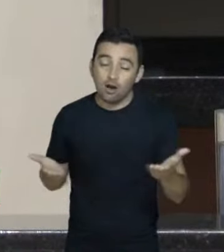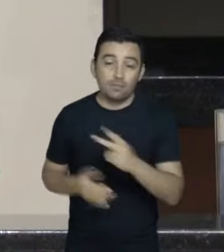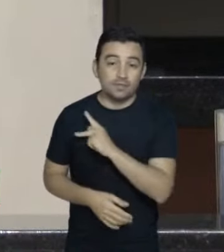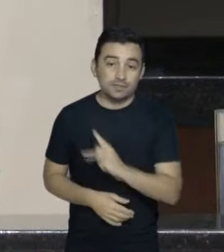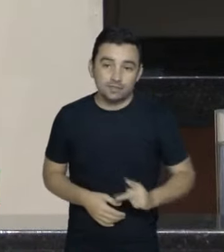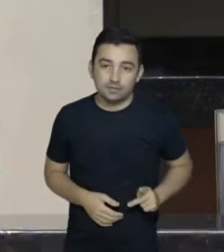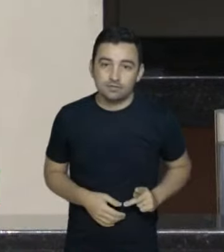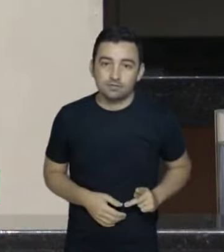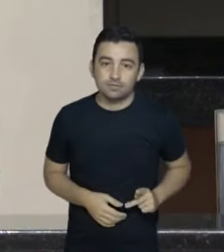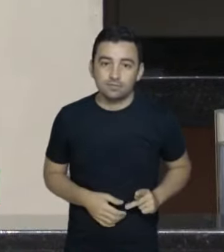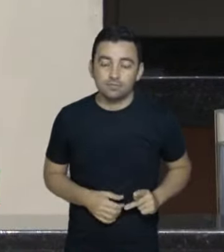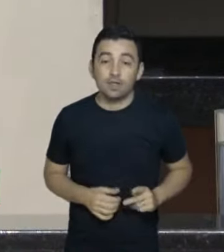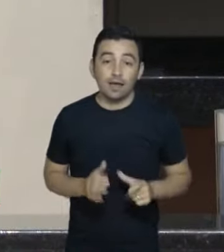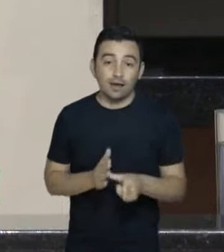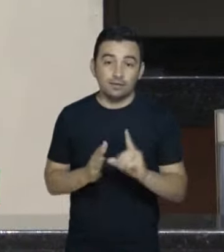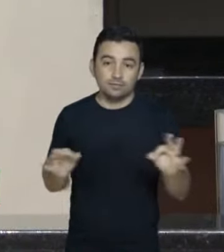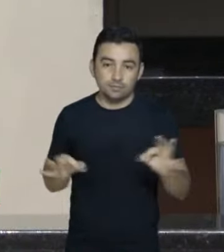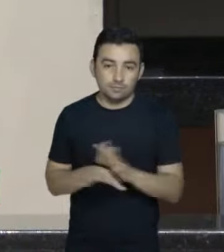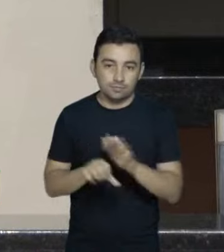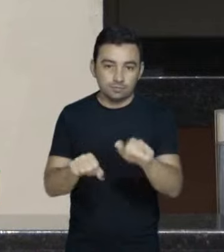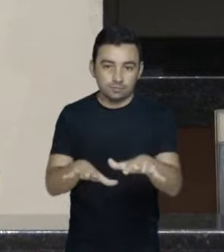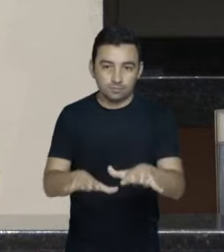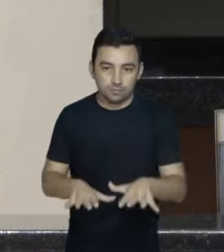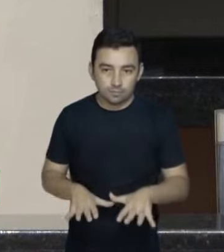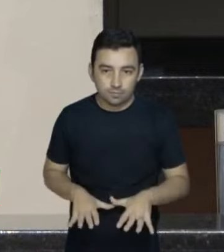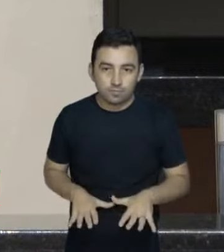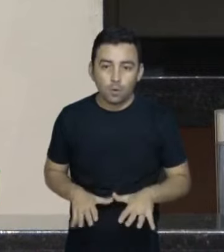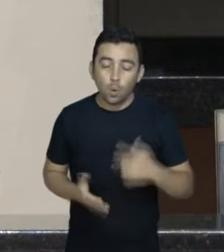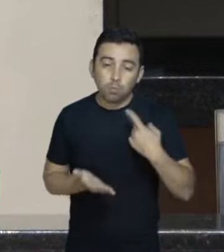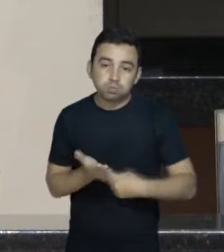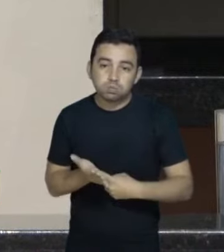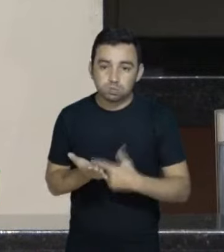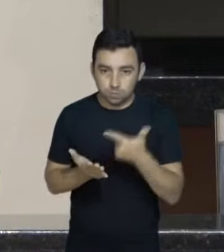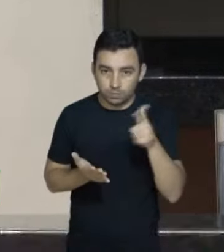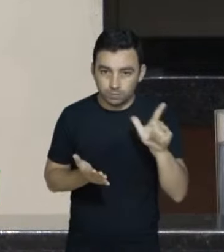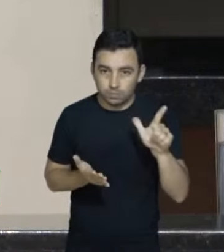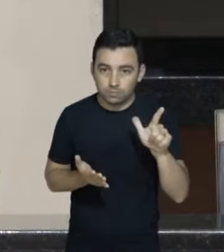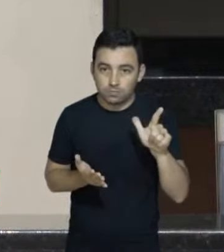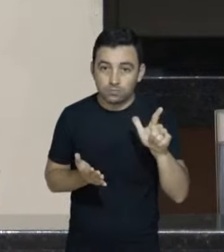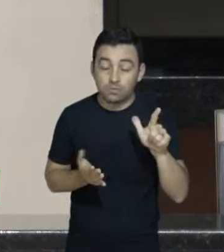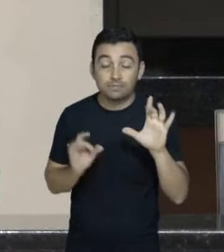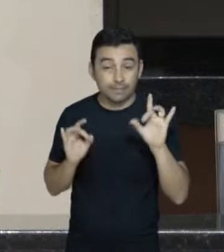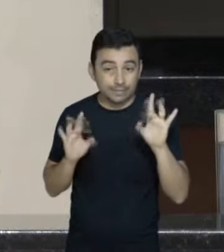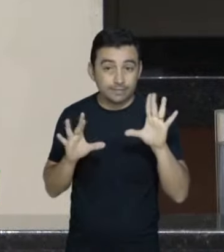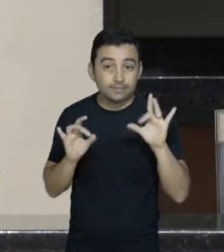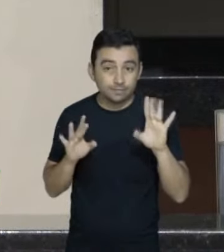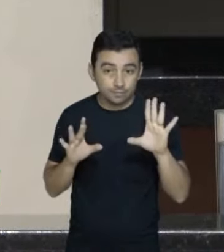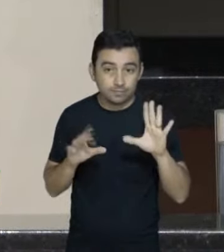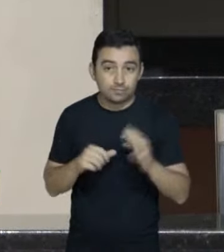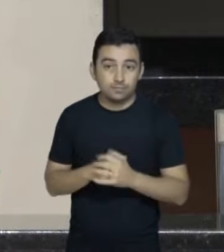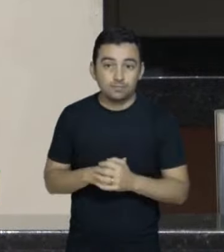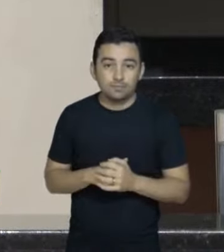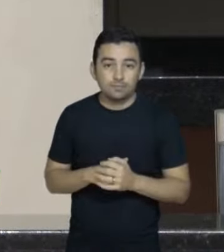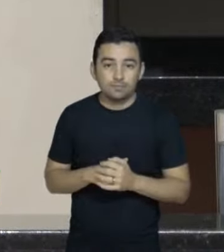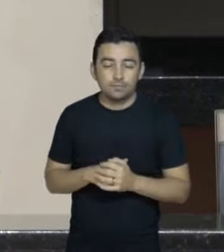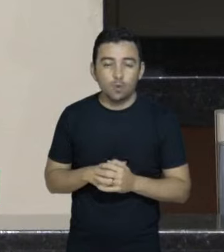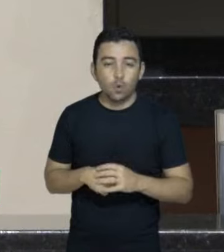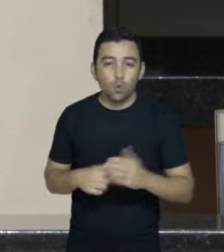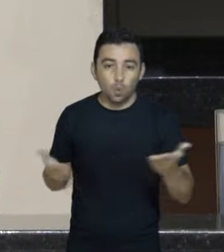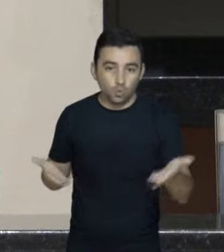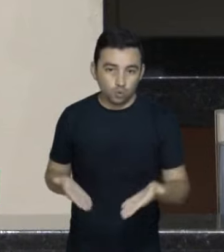presidência, antes de encerrar a presente sessão, convoca outra especial para